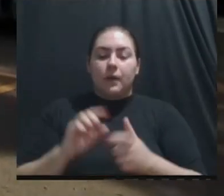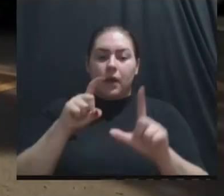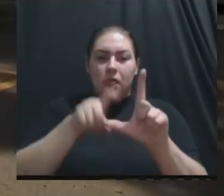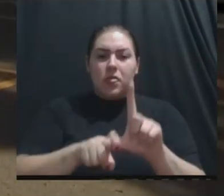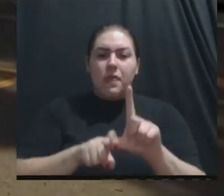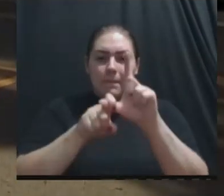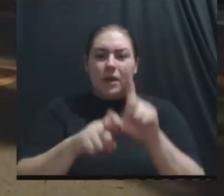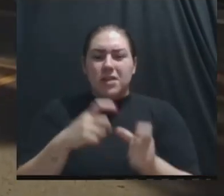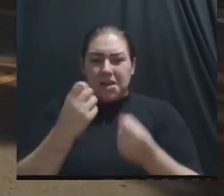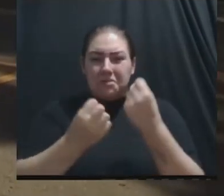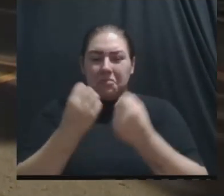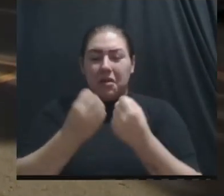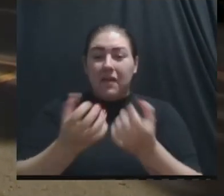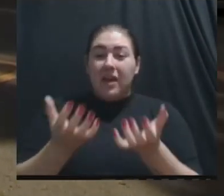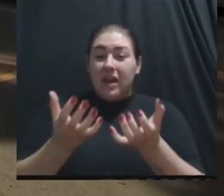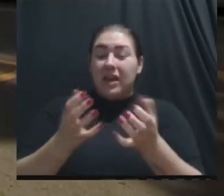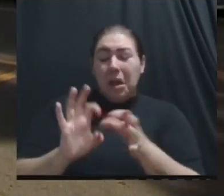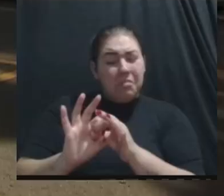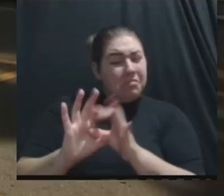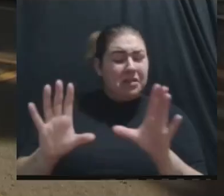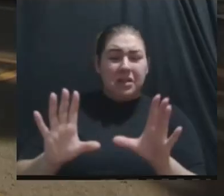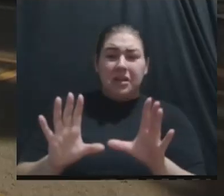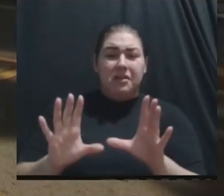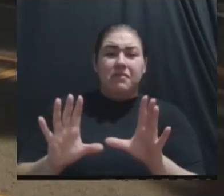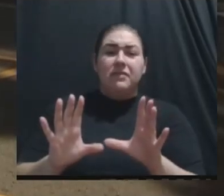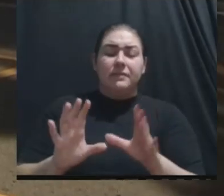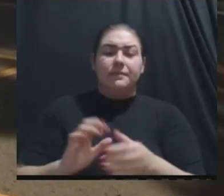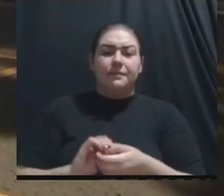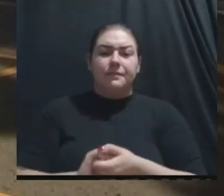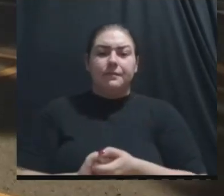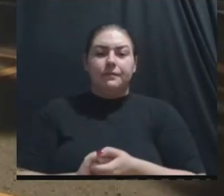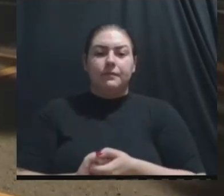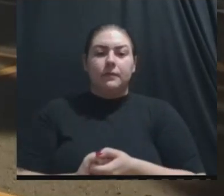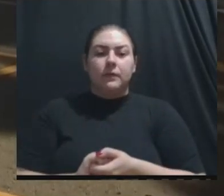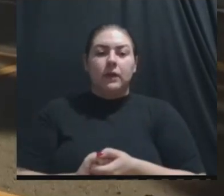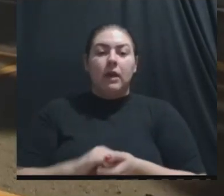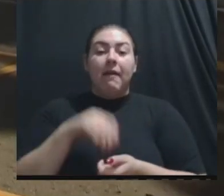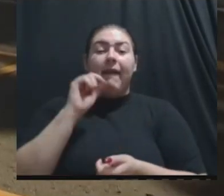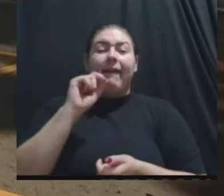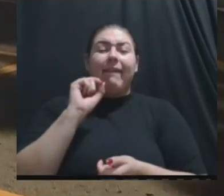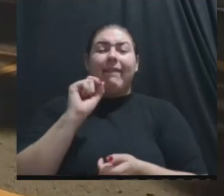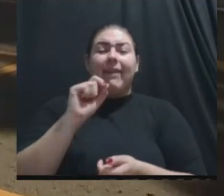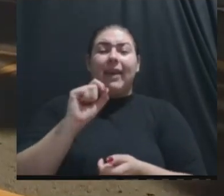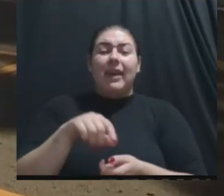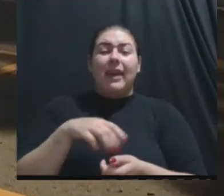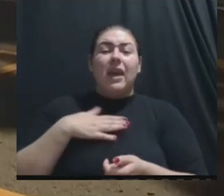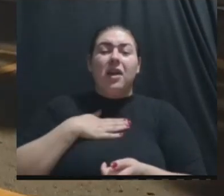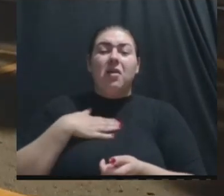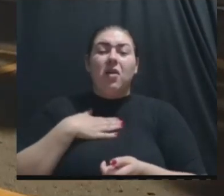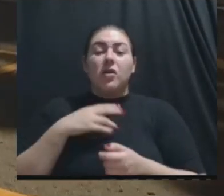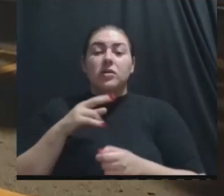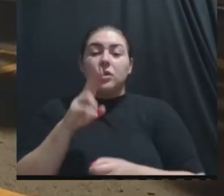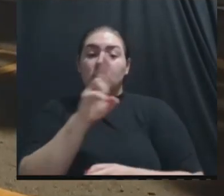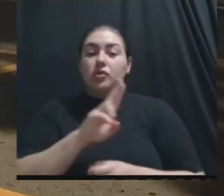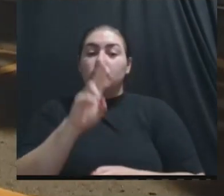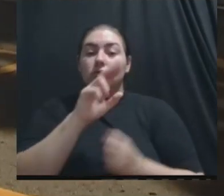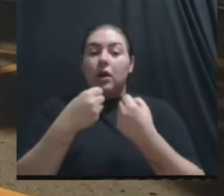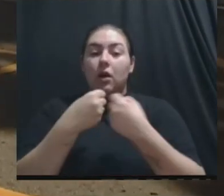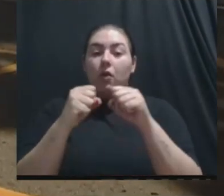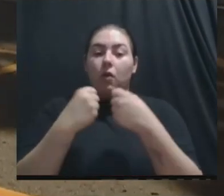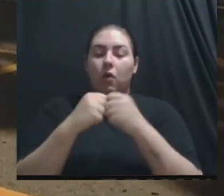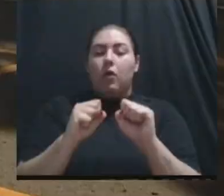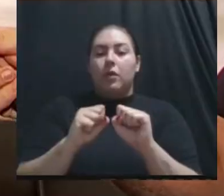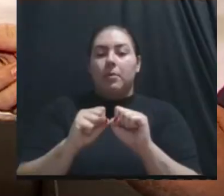incentivar moradias voltadas a quem utiliza o transporte público, qualificando o espaço urbano e priorizando